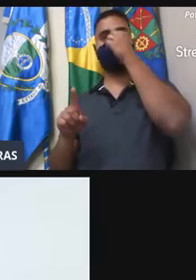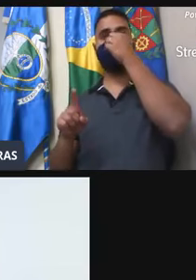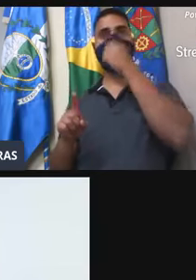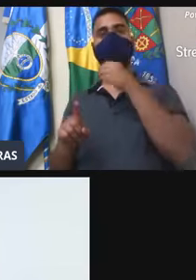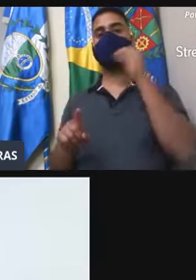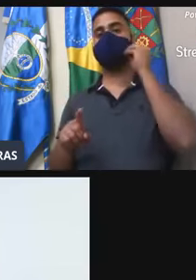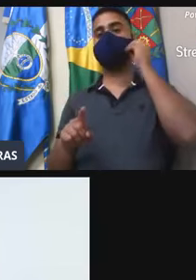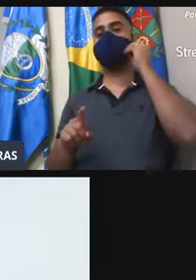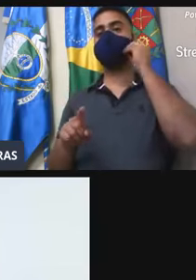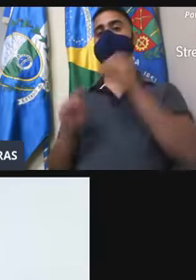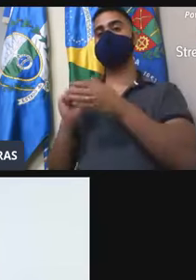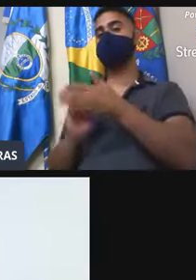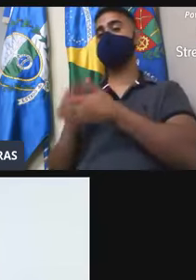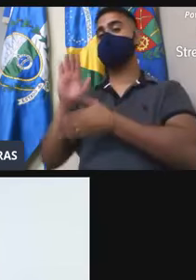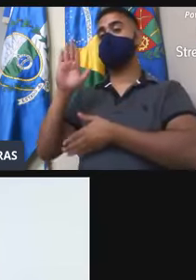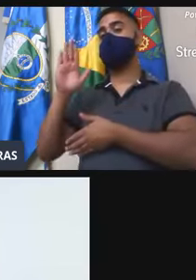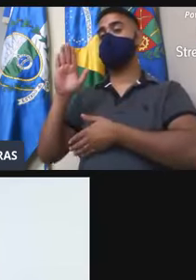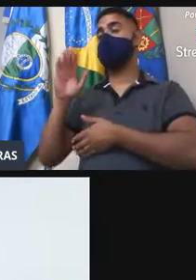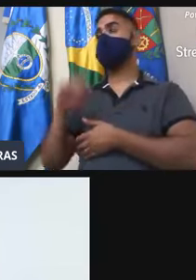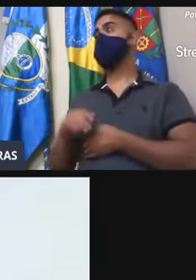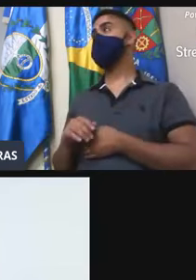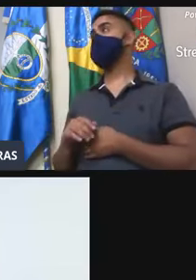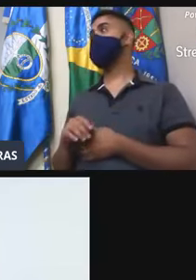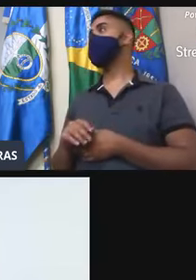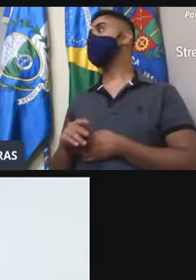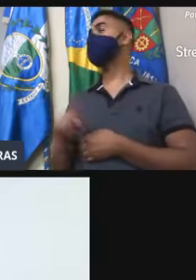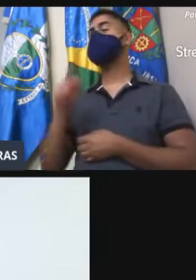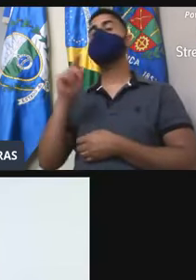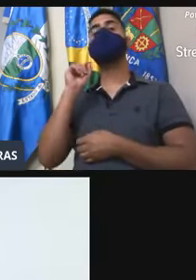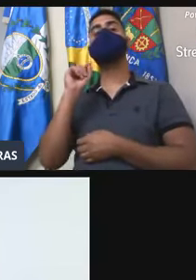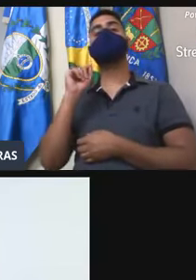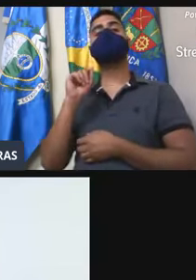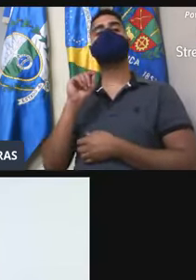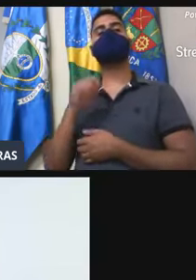vamos ver, assumir aí o próximo governo, disseram que